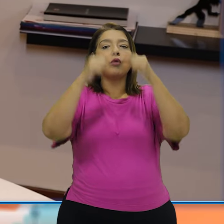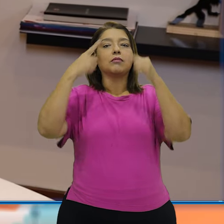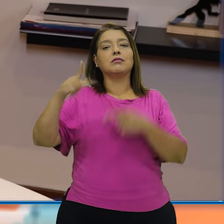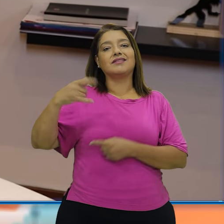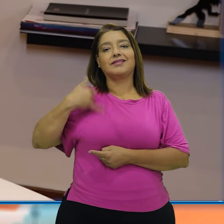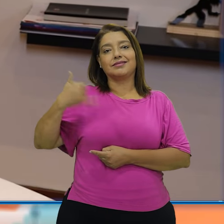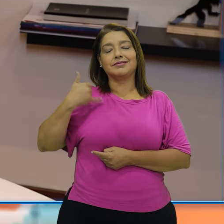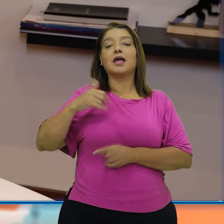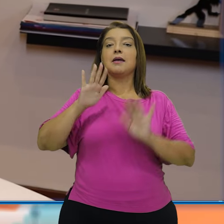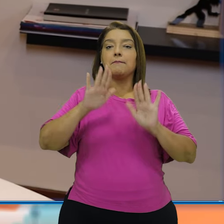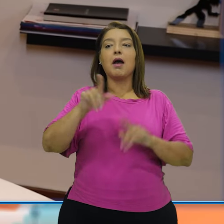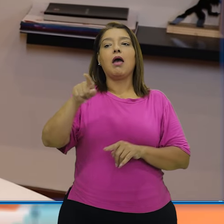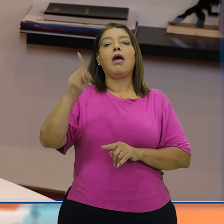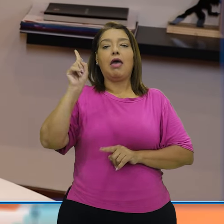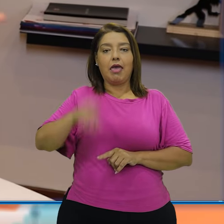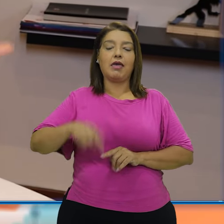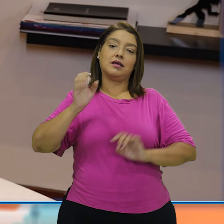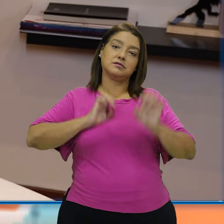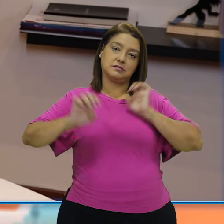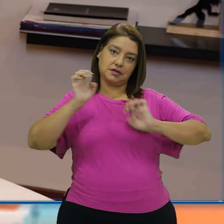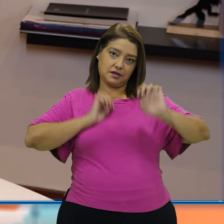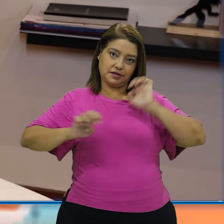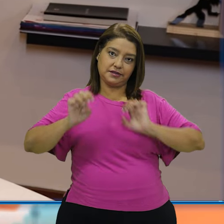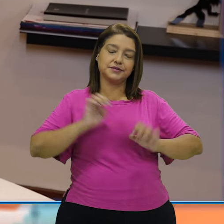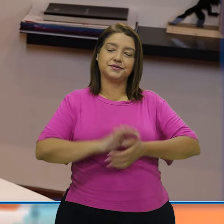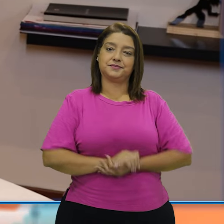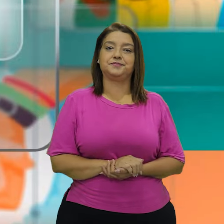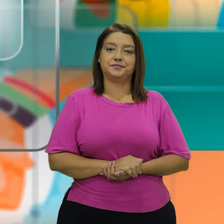sim podem ser sinais de um estresse crônico.